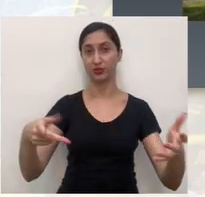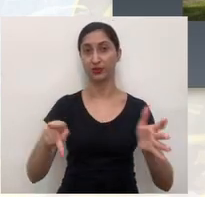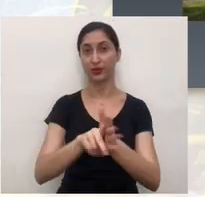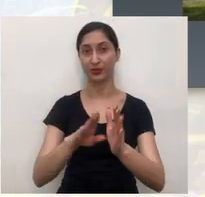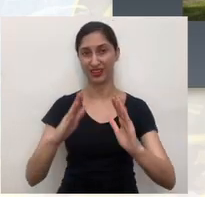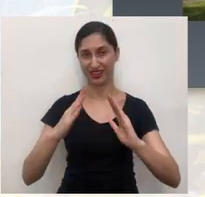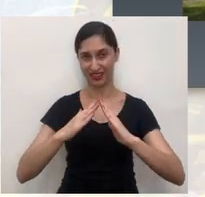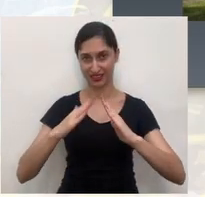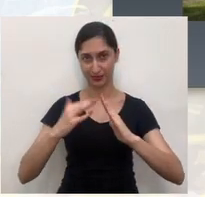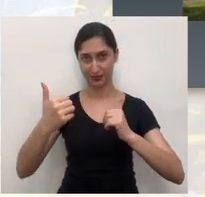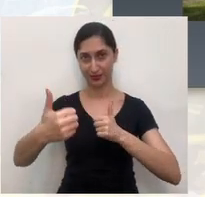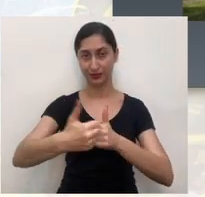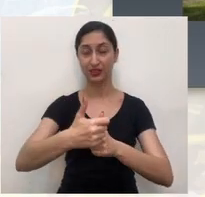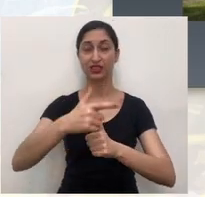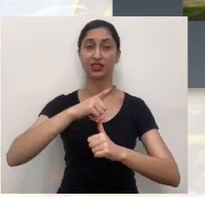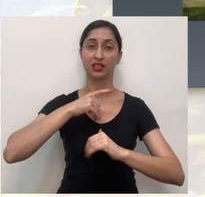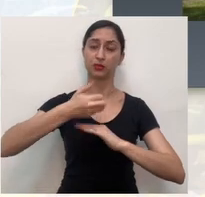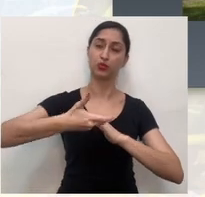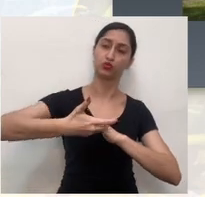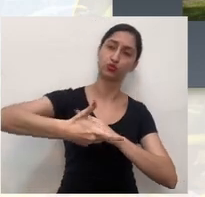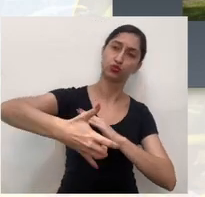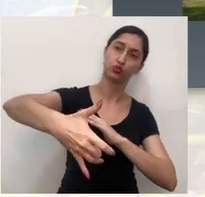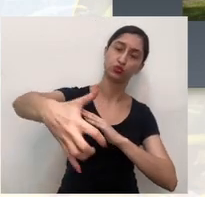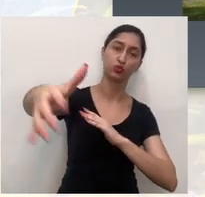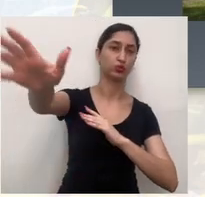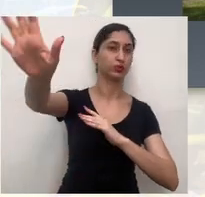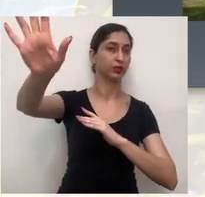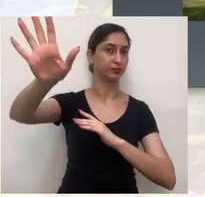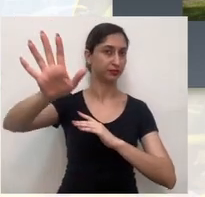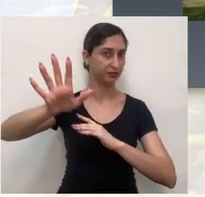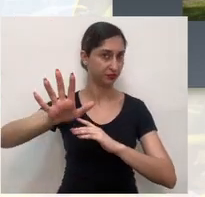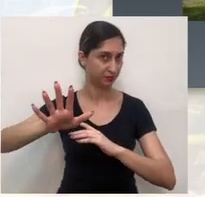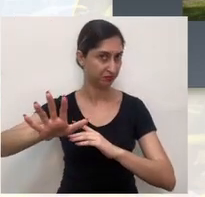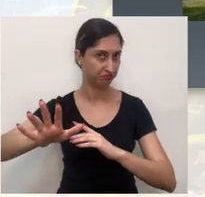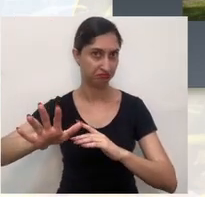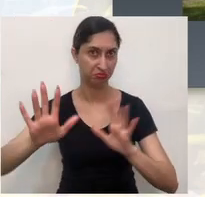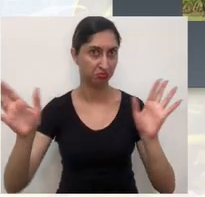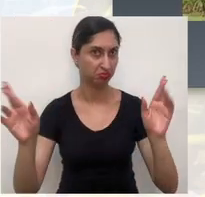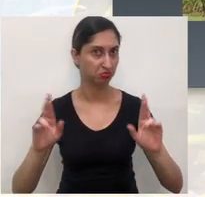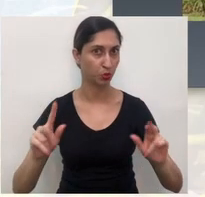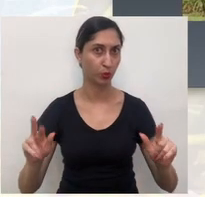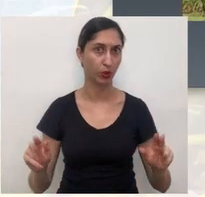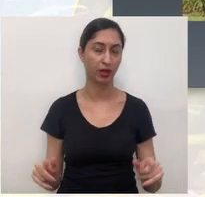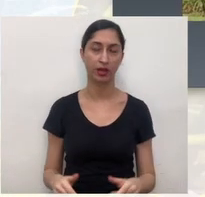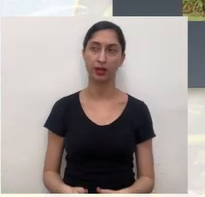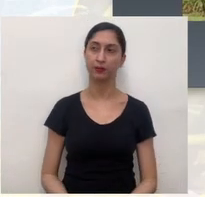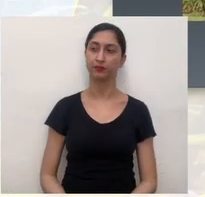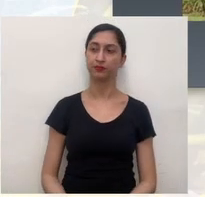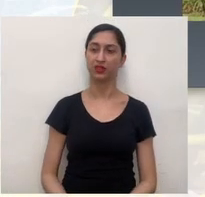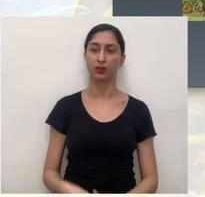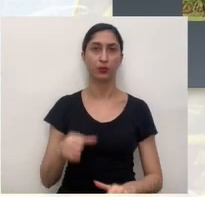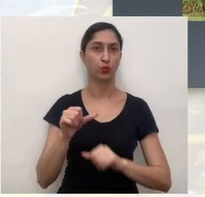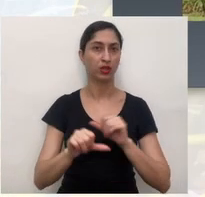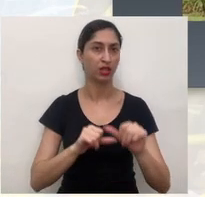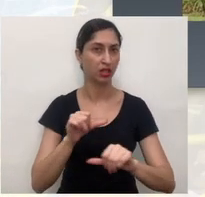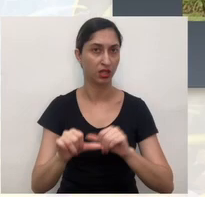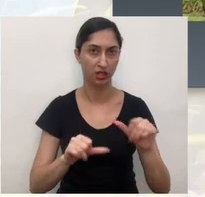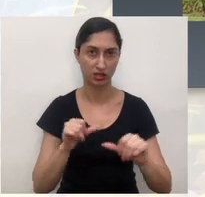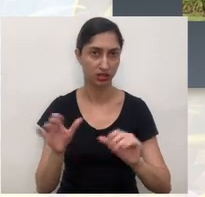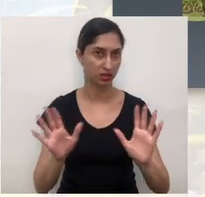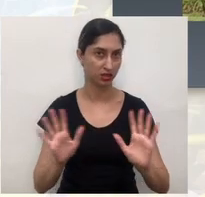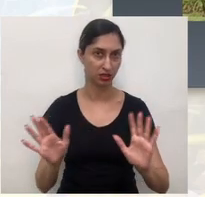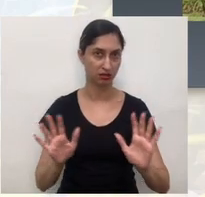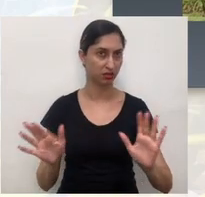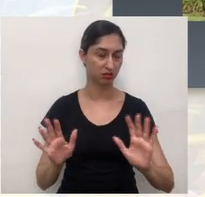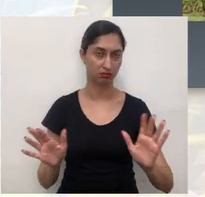se prolonga pelos pastos afora, sem que isso constitua uma transição ou uma